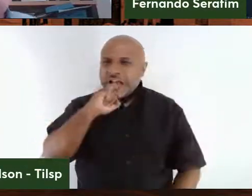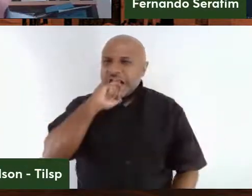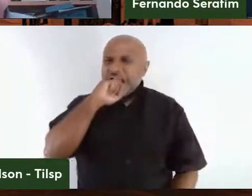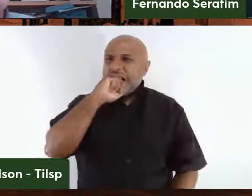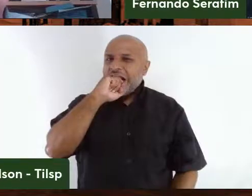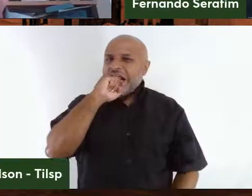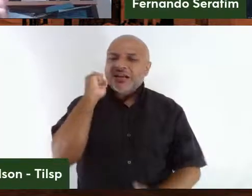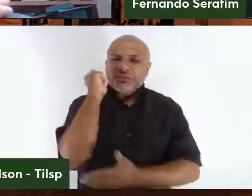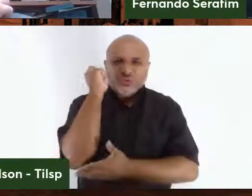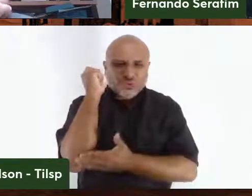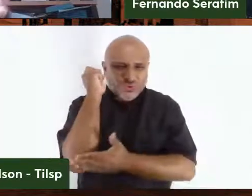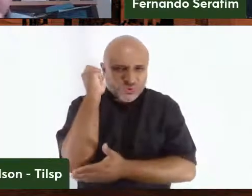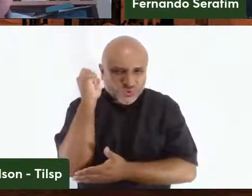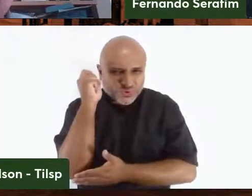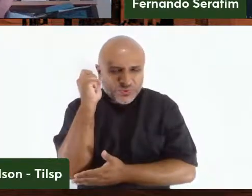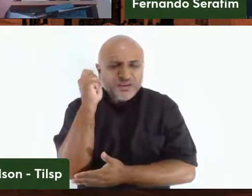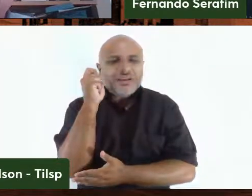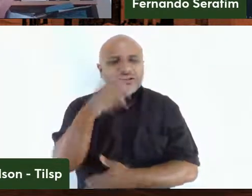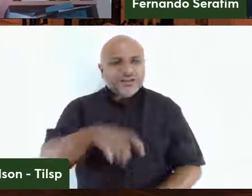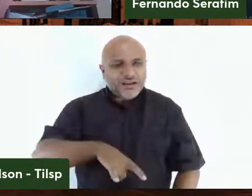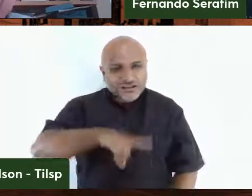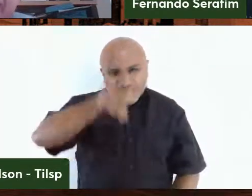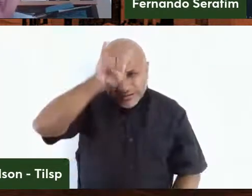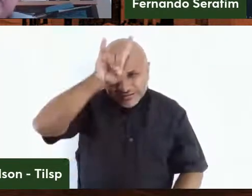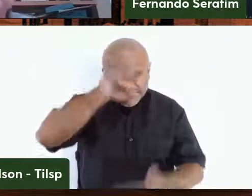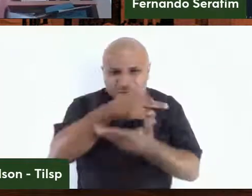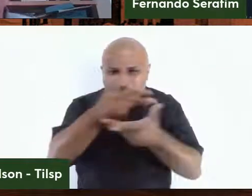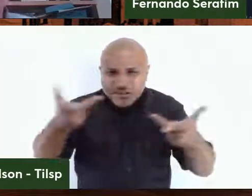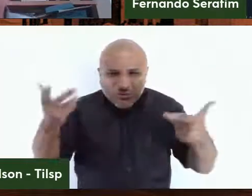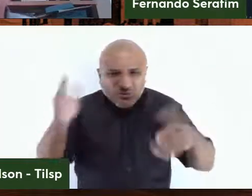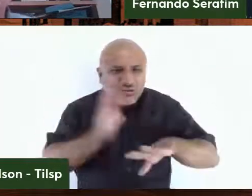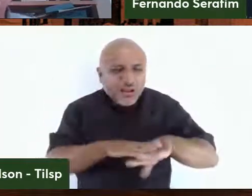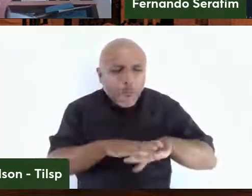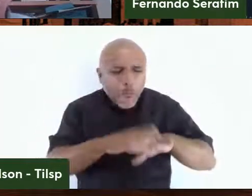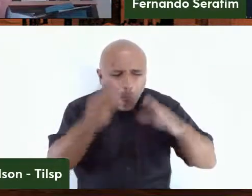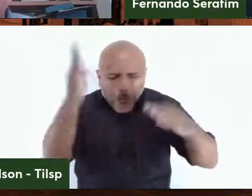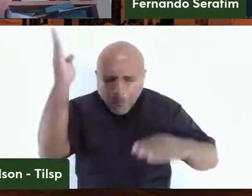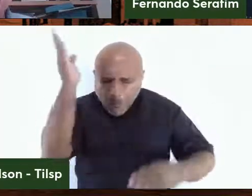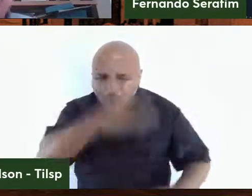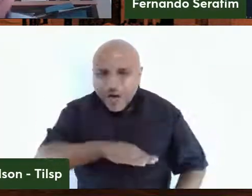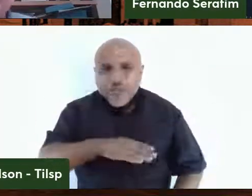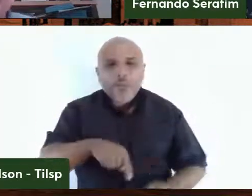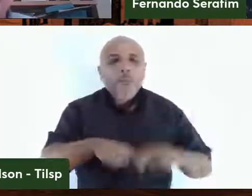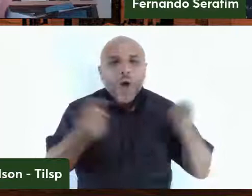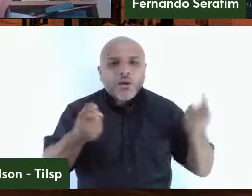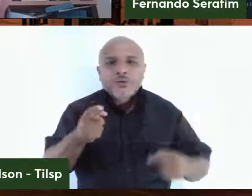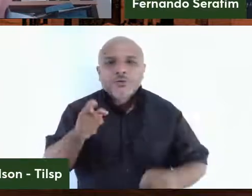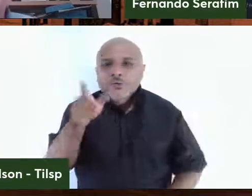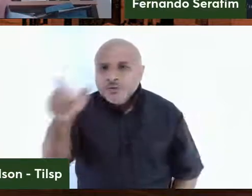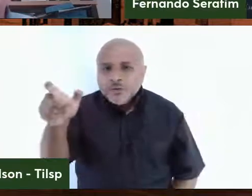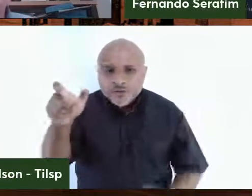traição, né? Pode ser uma coisa trágica, né? Mas o diabo está lá